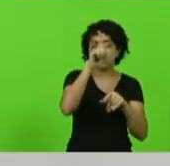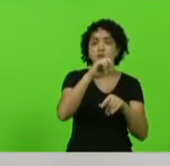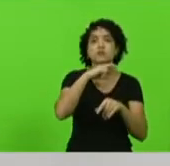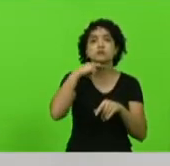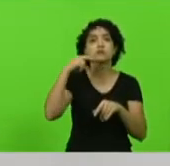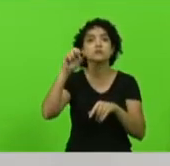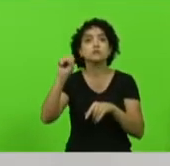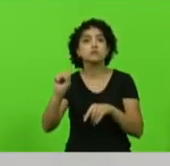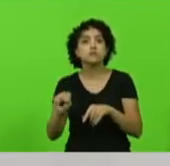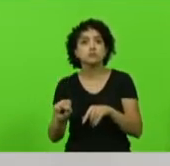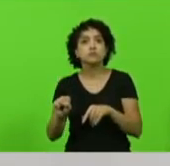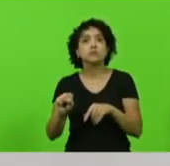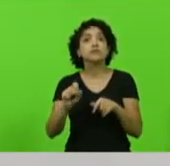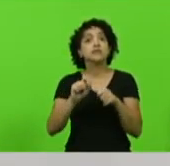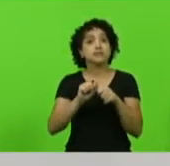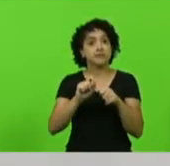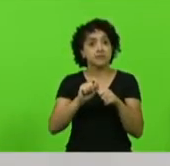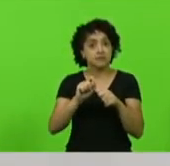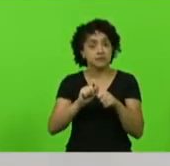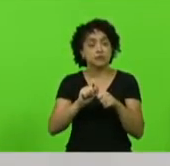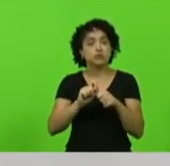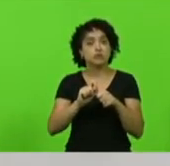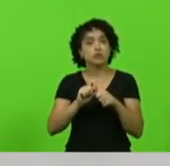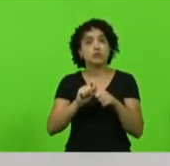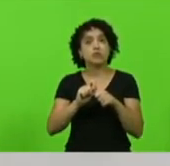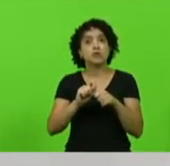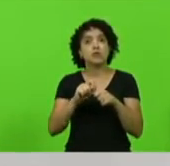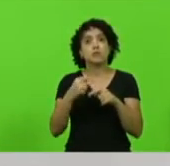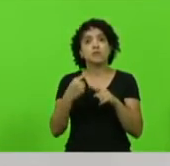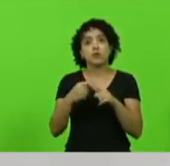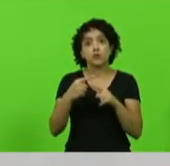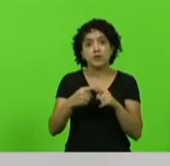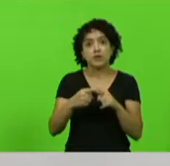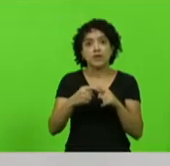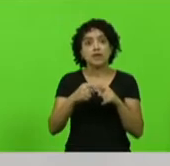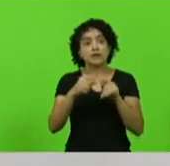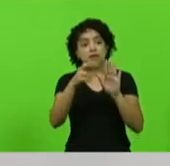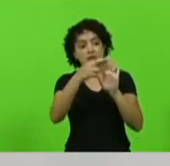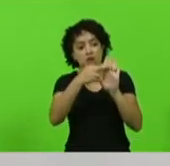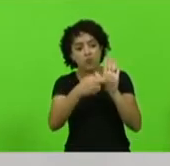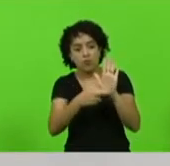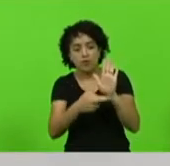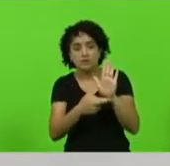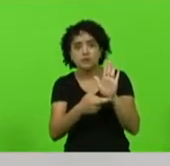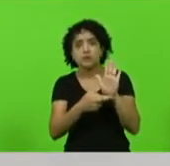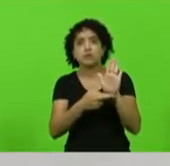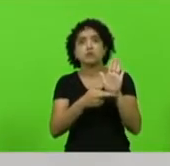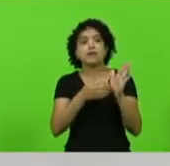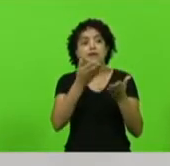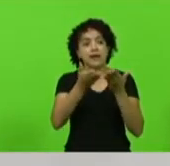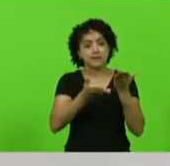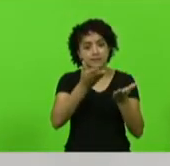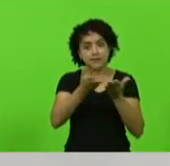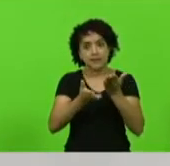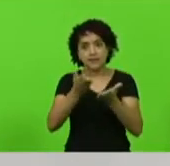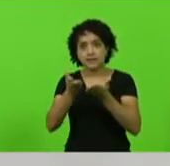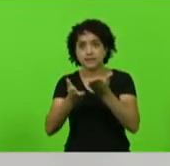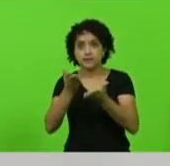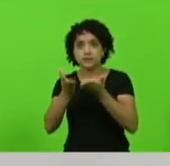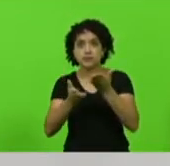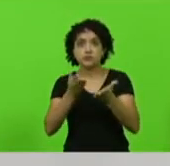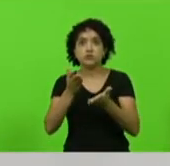número ínfimo, pois, pela distribuição, pela regulação, ele atende, tem que atender